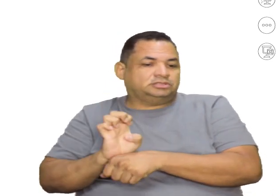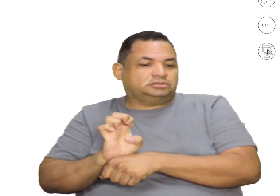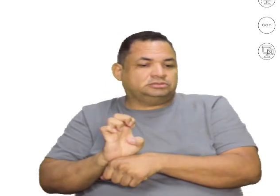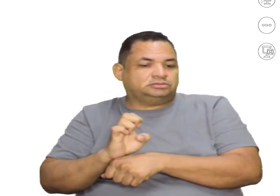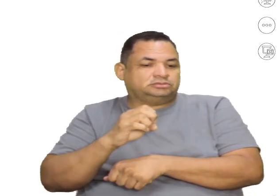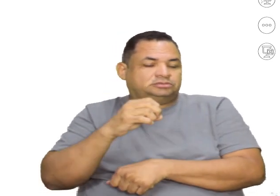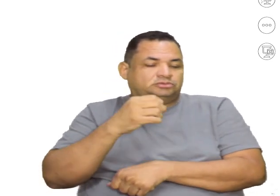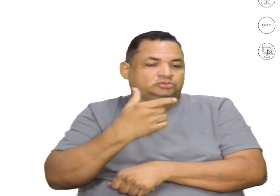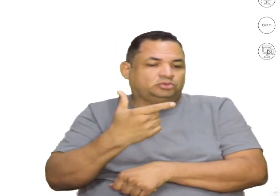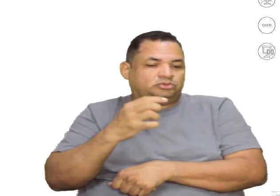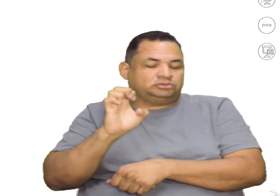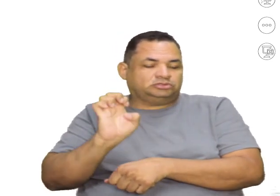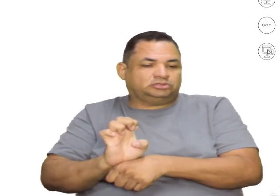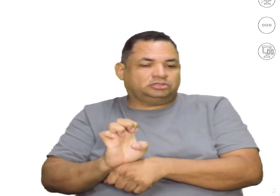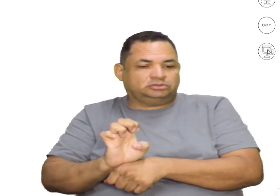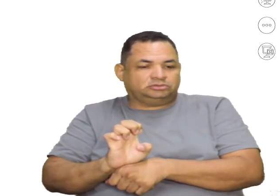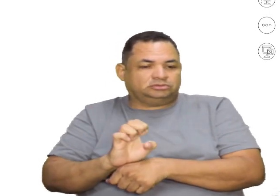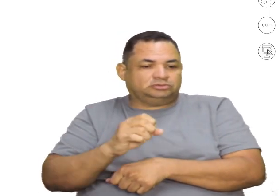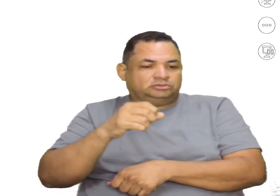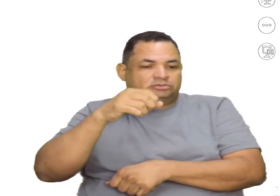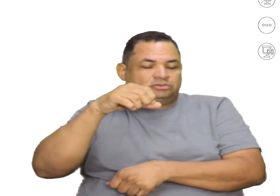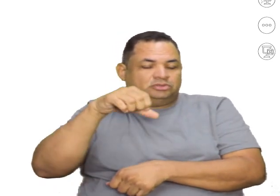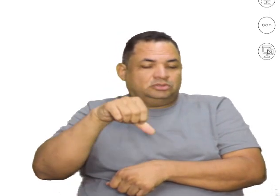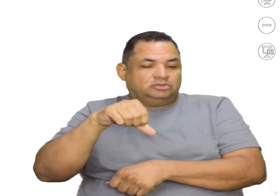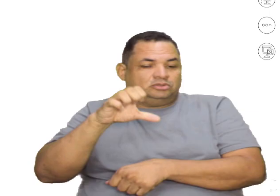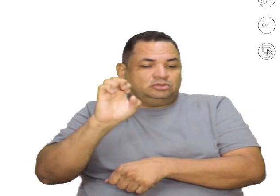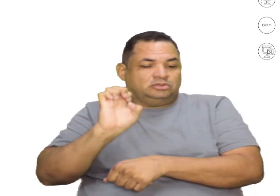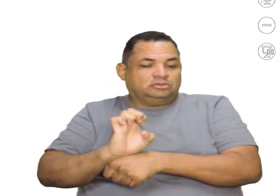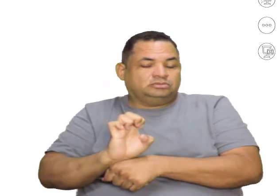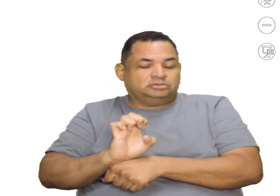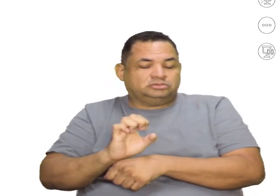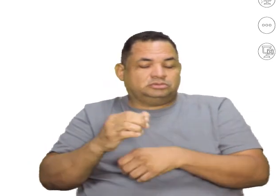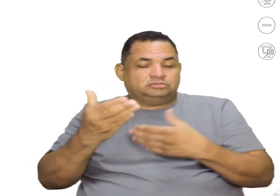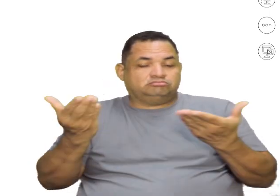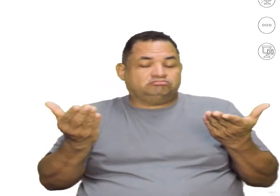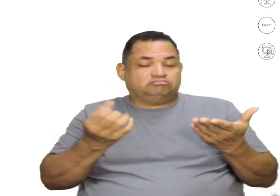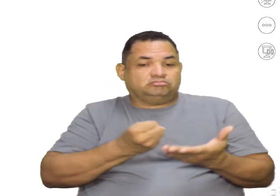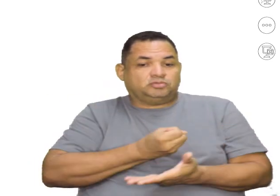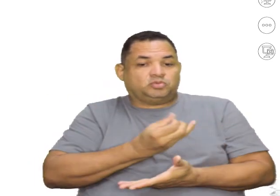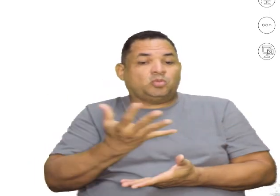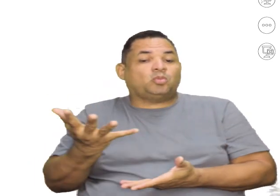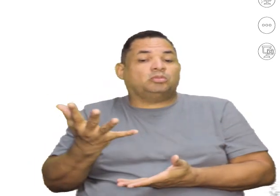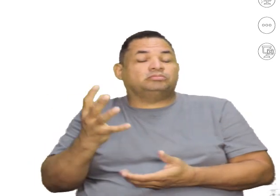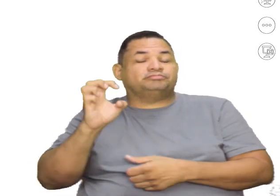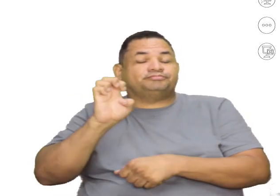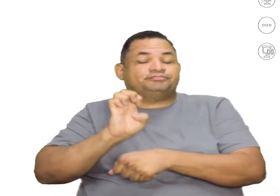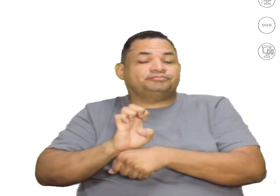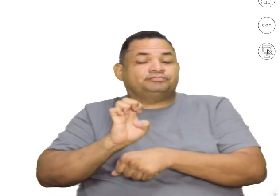estados ou são 9 estados? Quantos ela abrange?